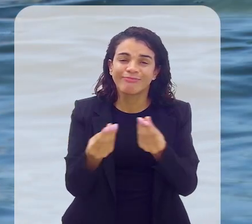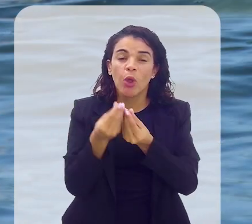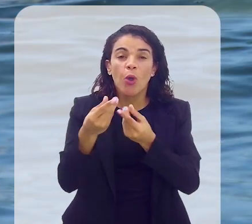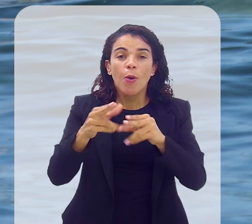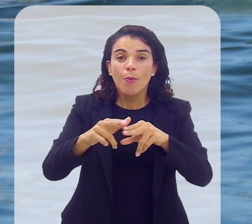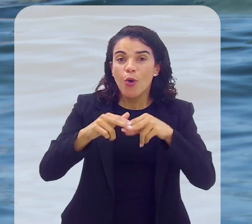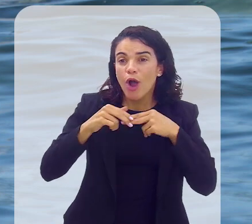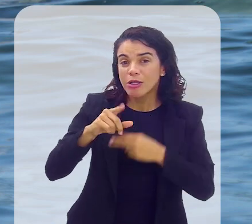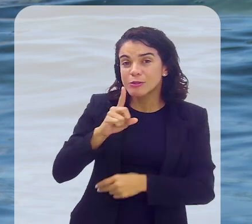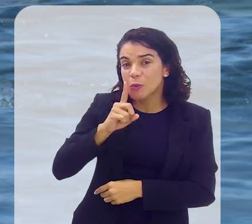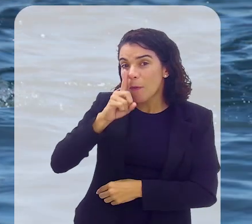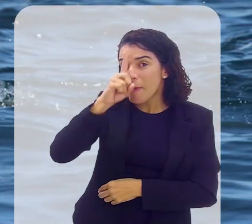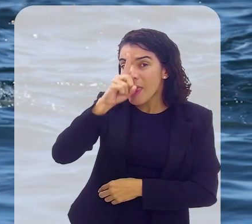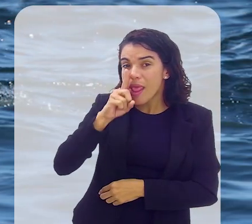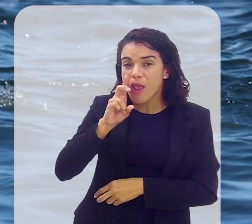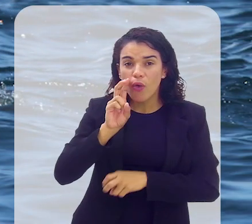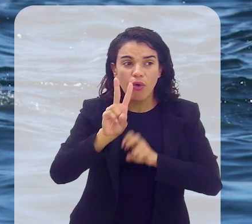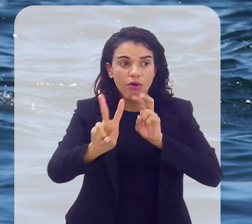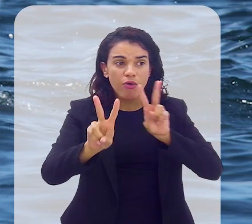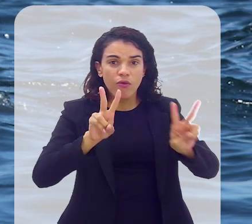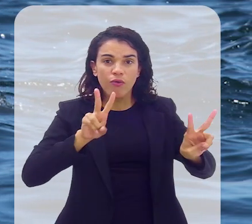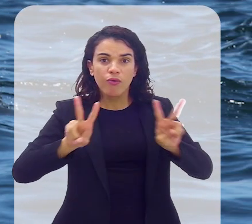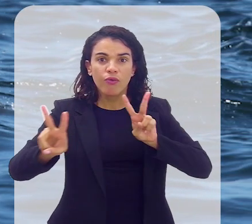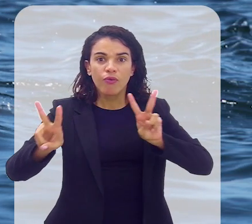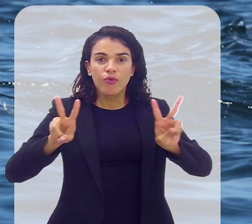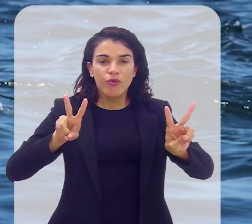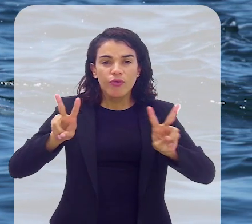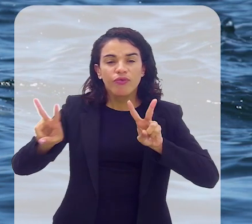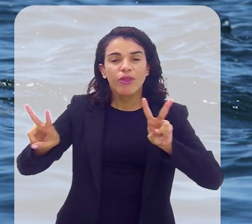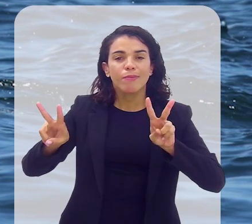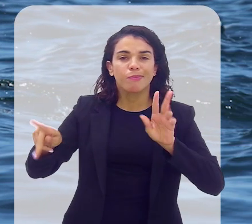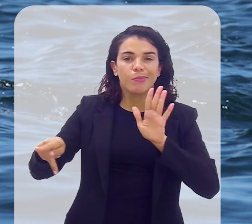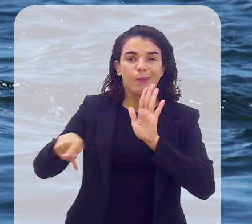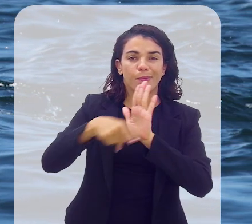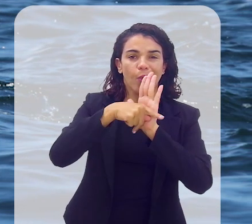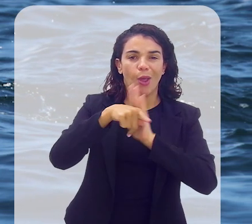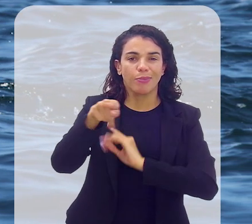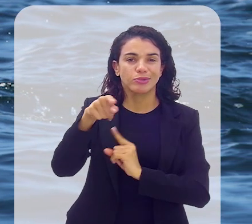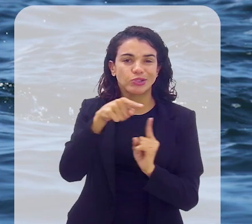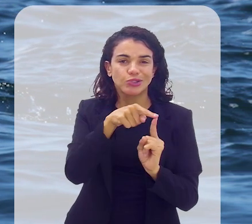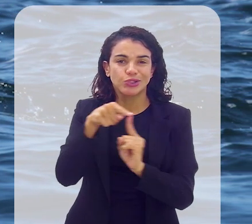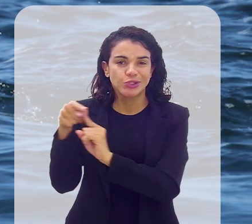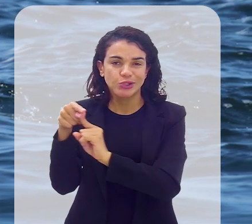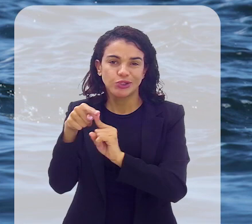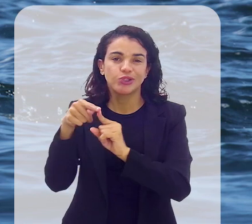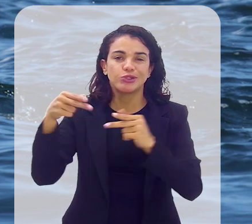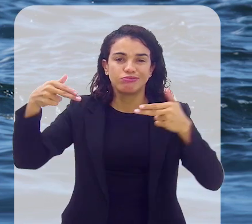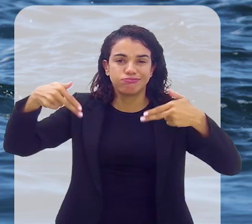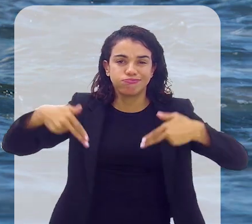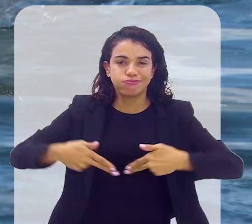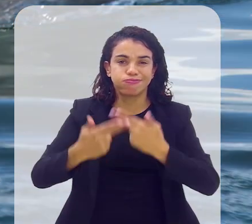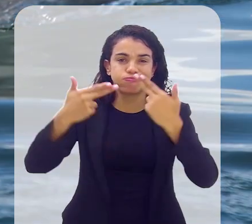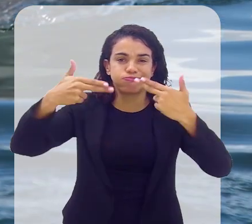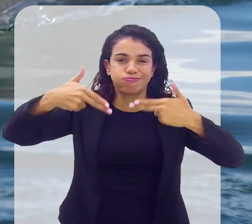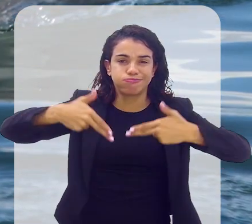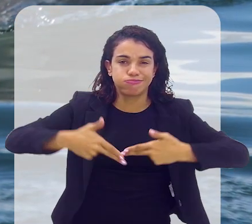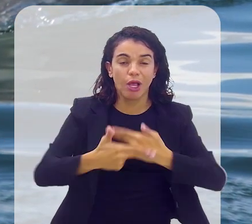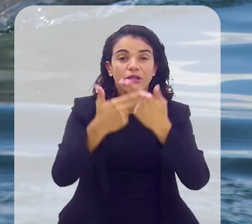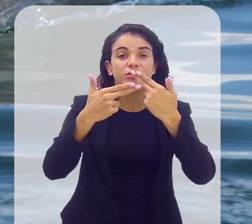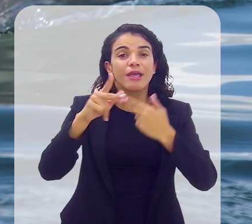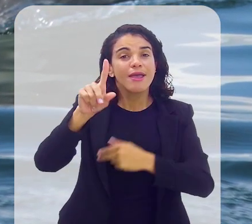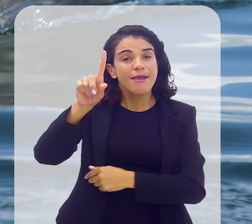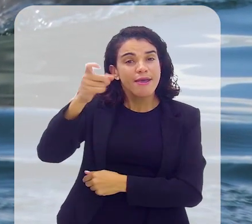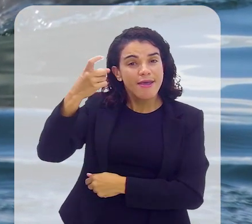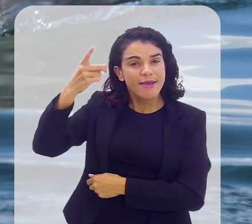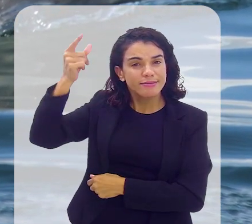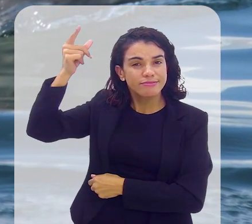das ameaças que a gente vê que acontecem aqui para a espécie e para essa população, que é uma das maiores,